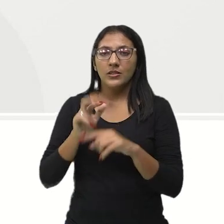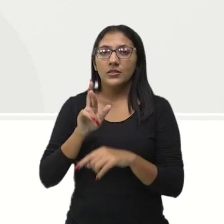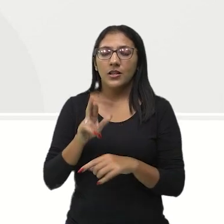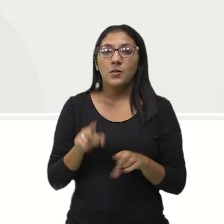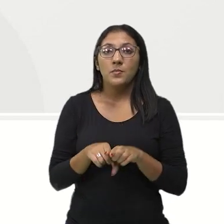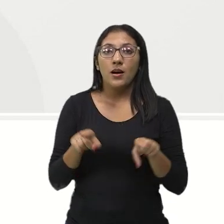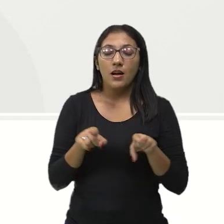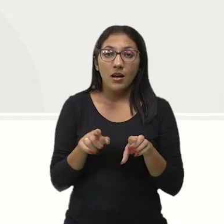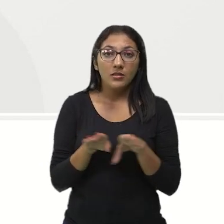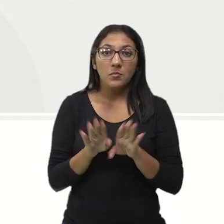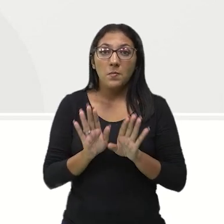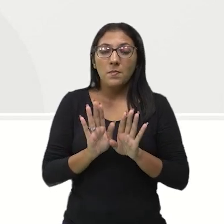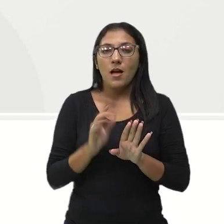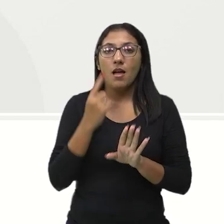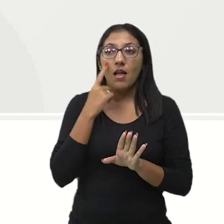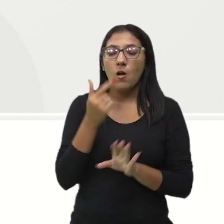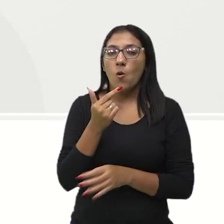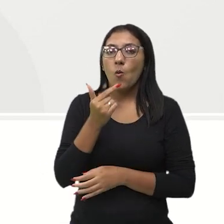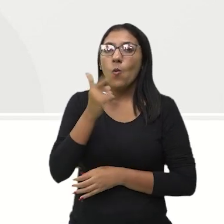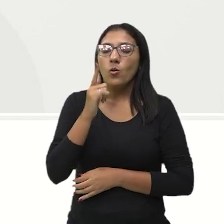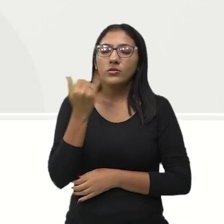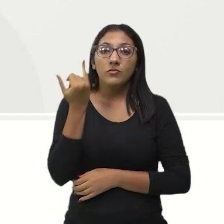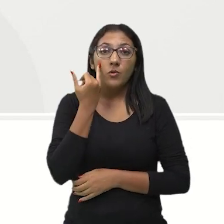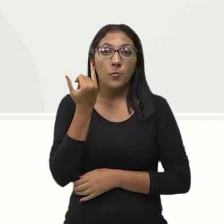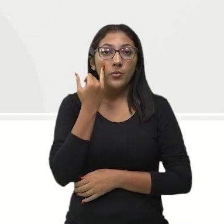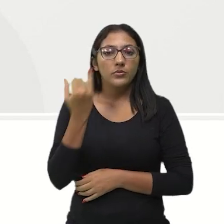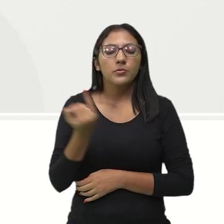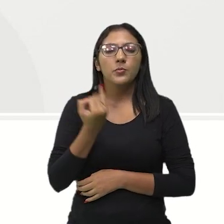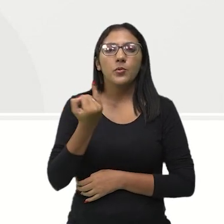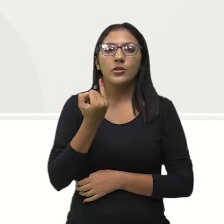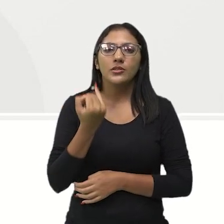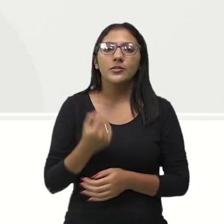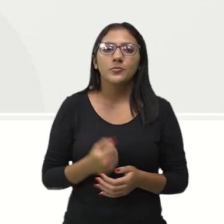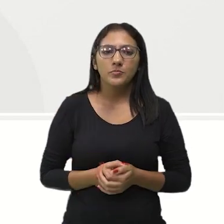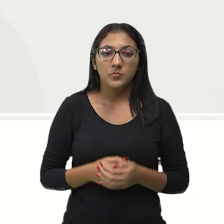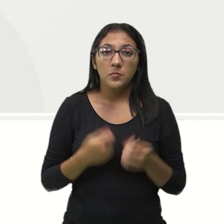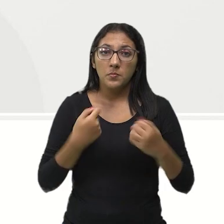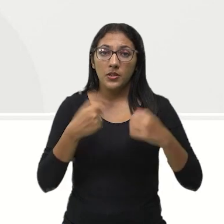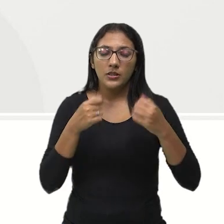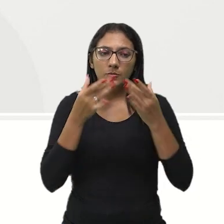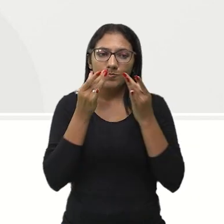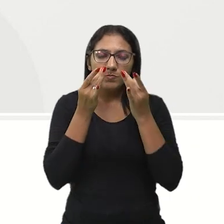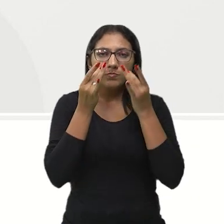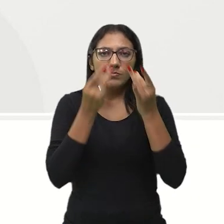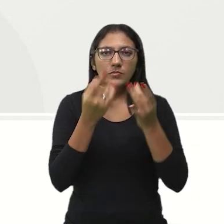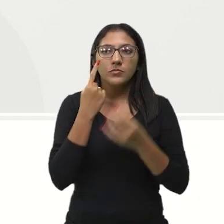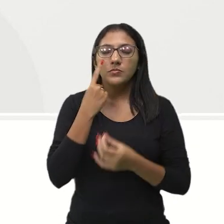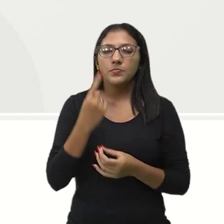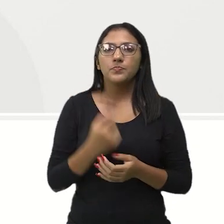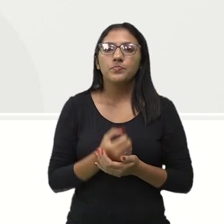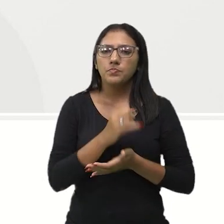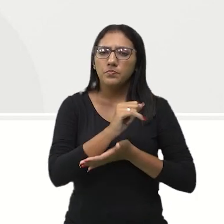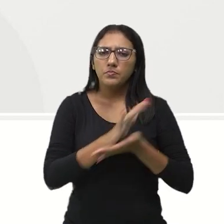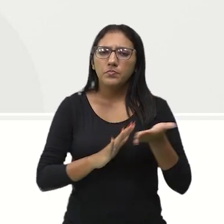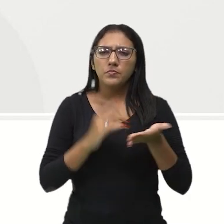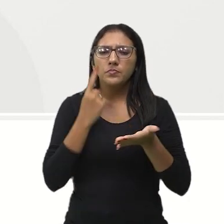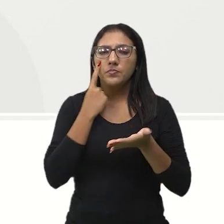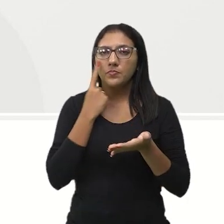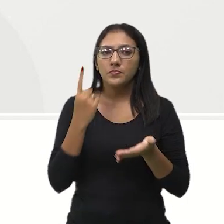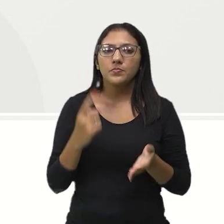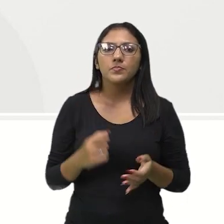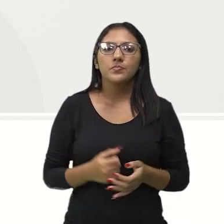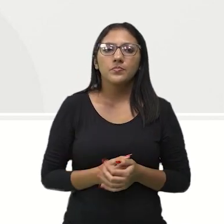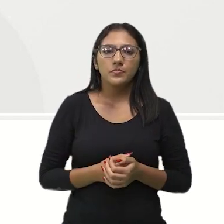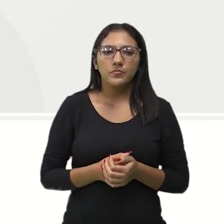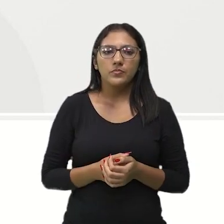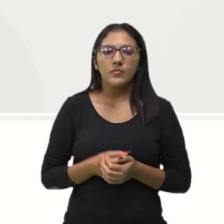a questão disse assim para você, ó. Use π igual a 3,1. E